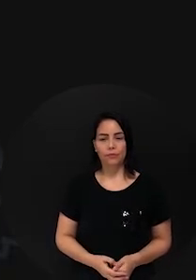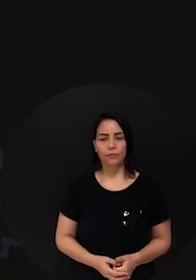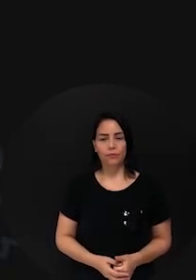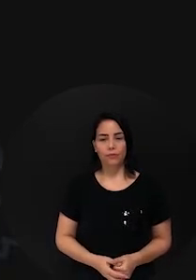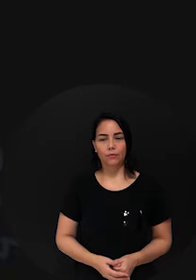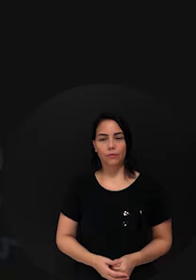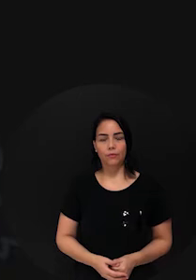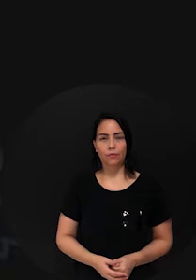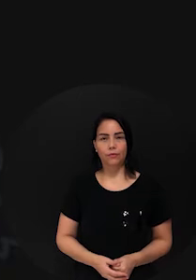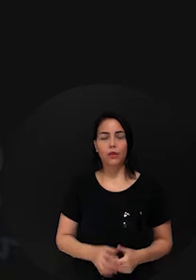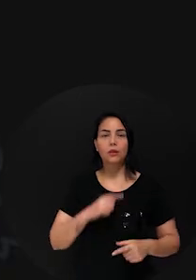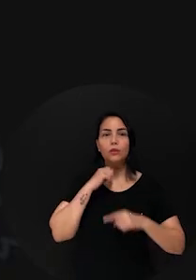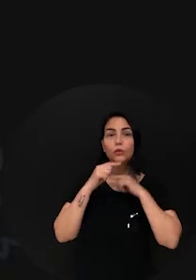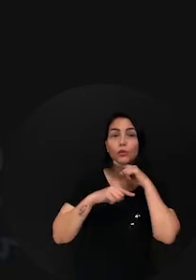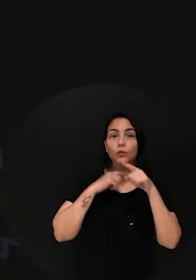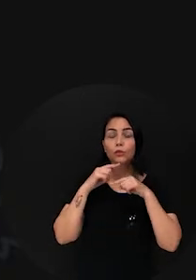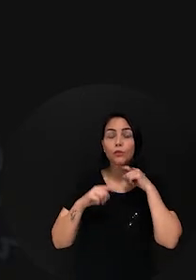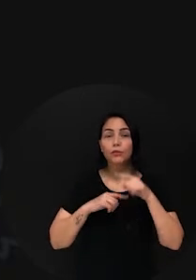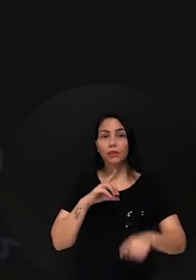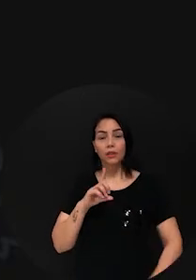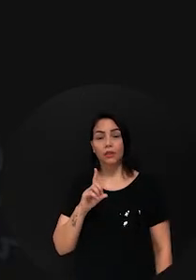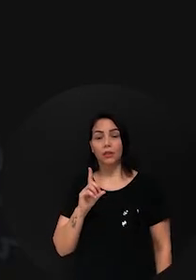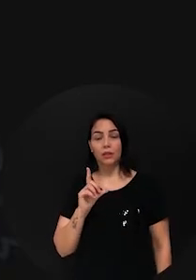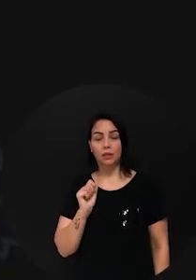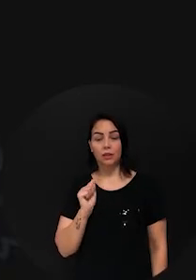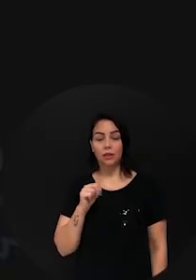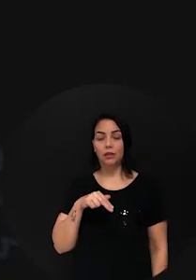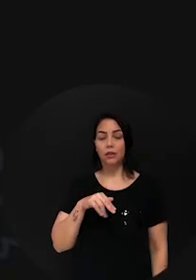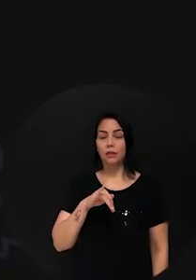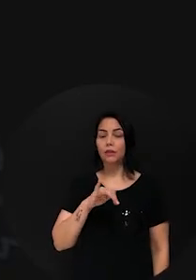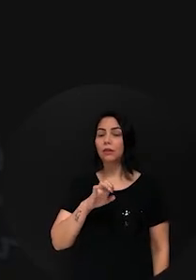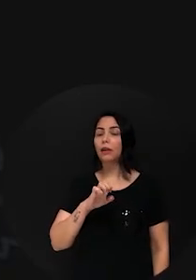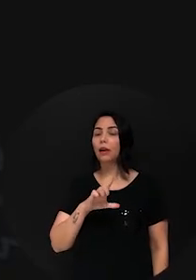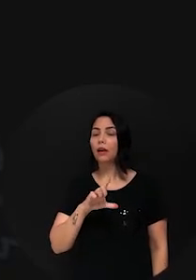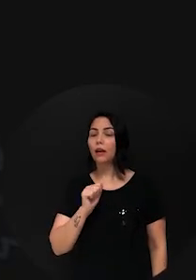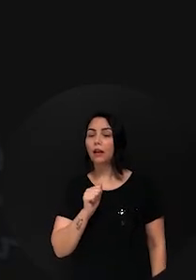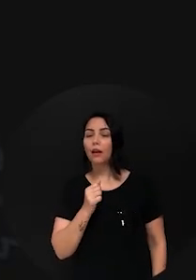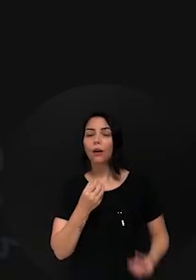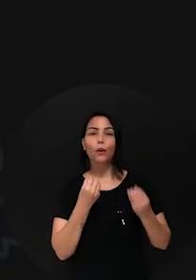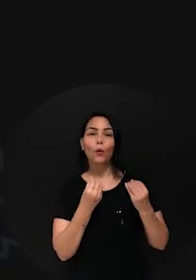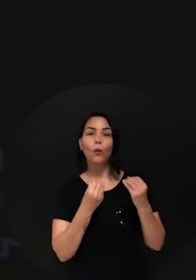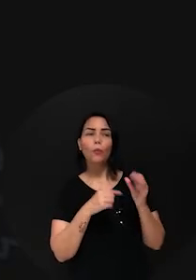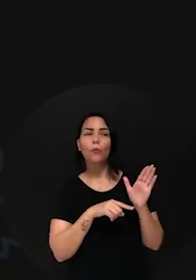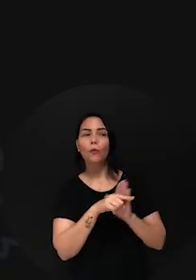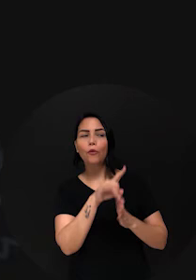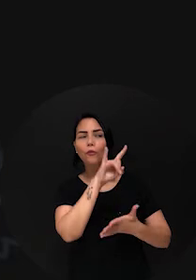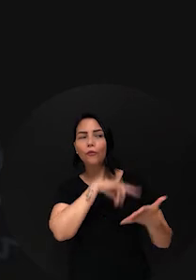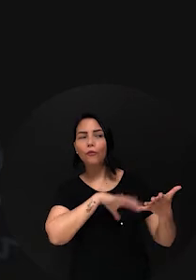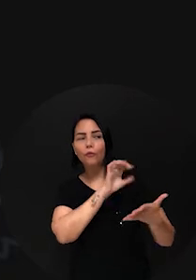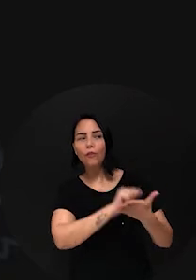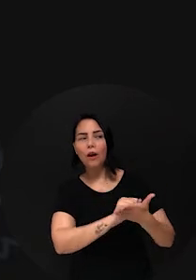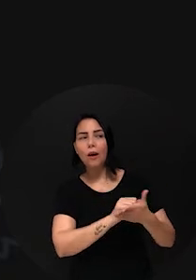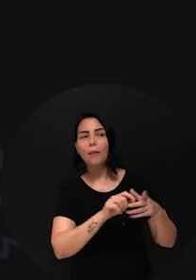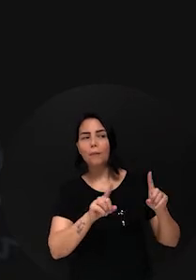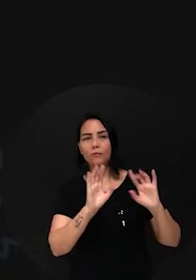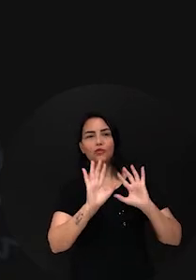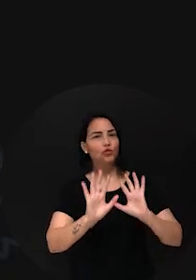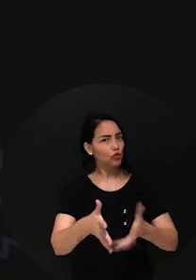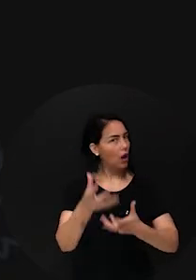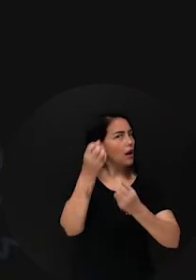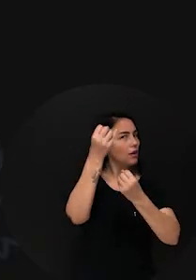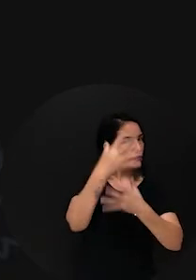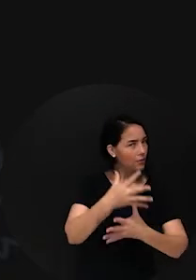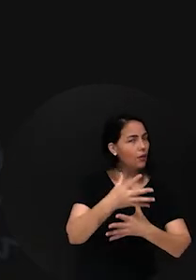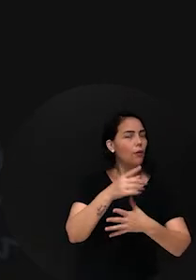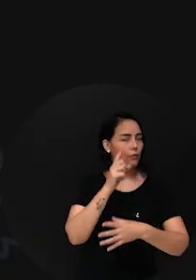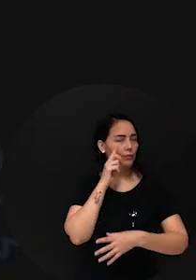Olha lá, a dúvida da Daniela Santarém, como eu me inscrevo? Essa dúvida a gente já falou algumas vezes aí, mas vamos repetir. Está